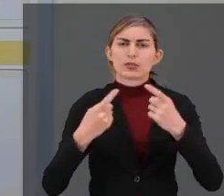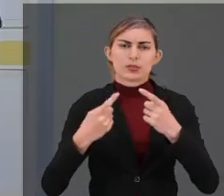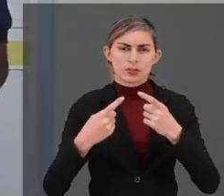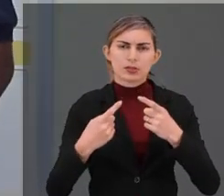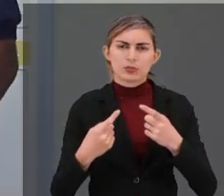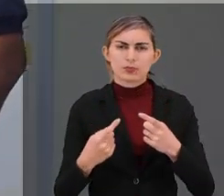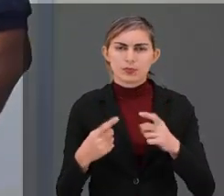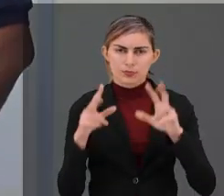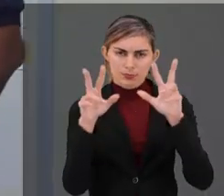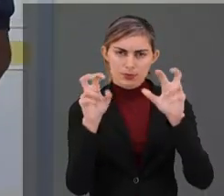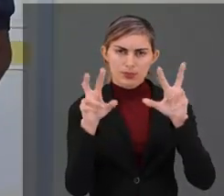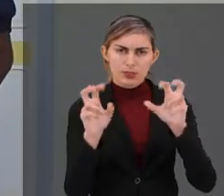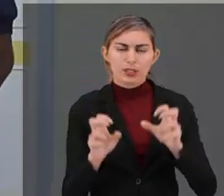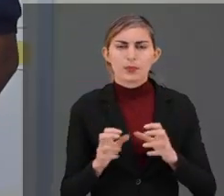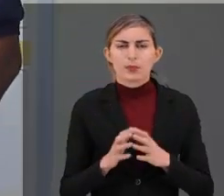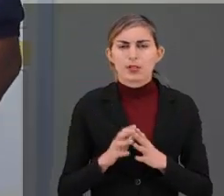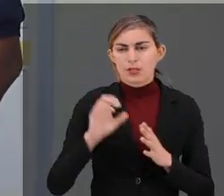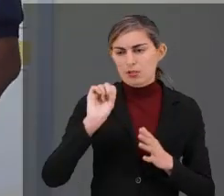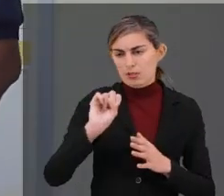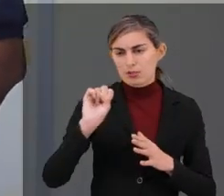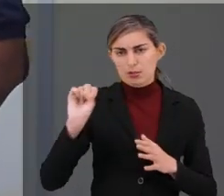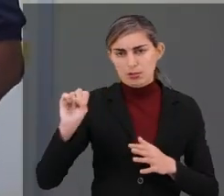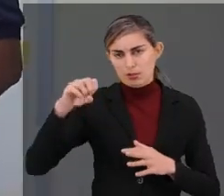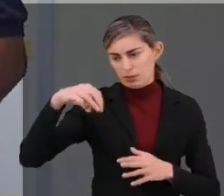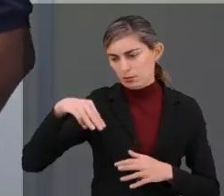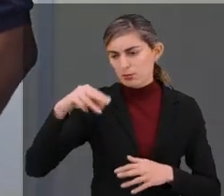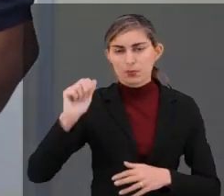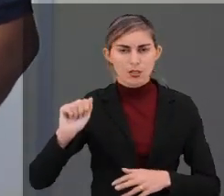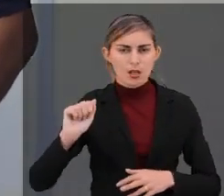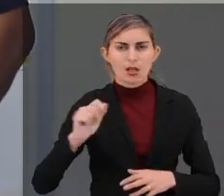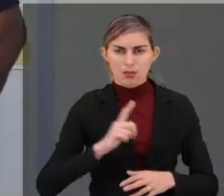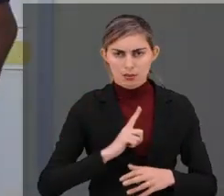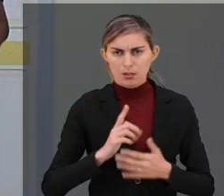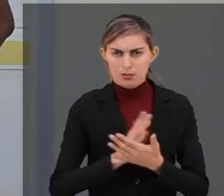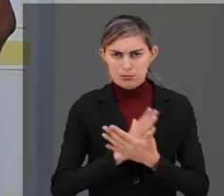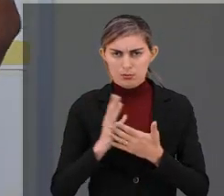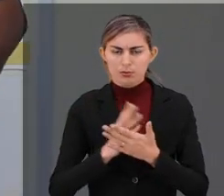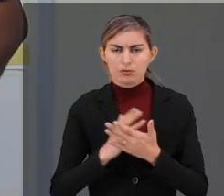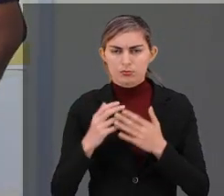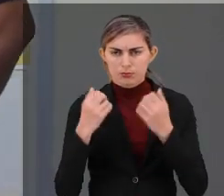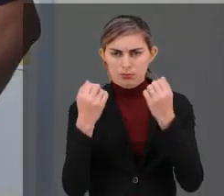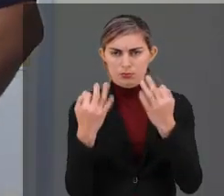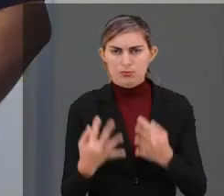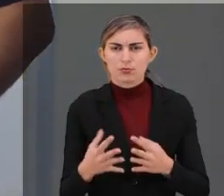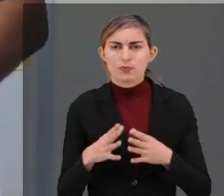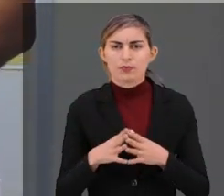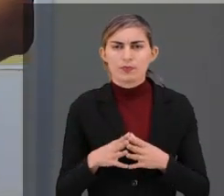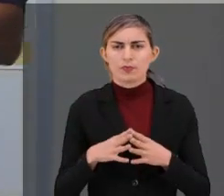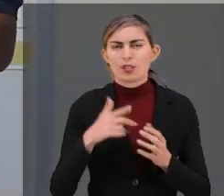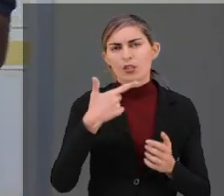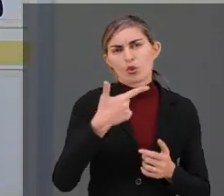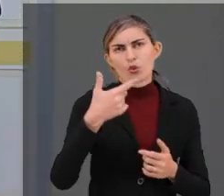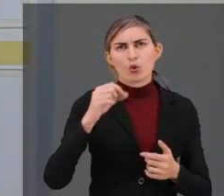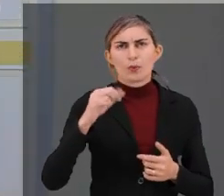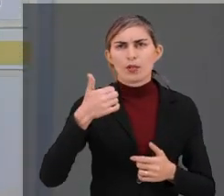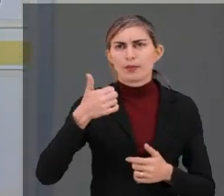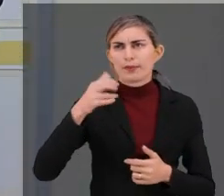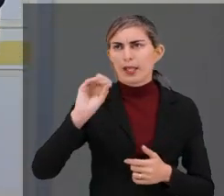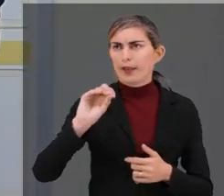abordagem exatamente do SSMA. Você tem alguma coisa para falar? Em